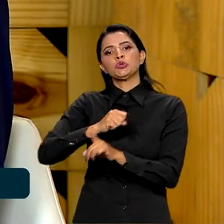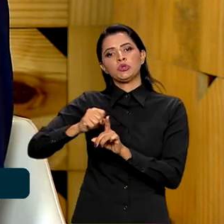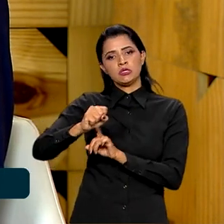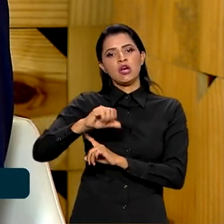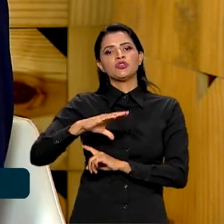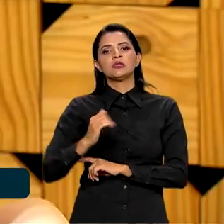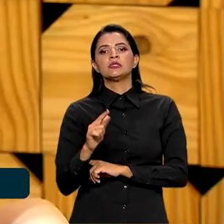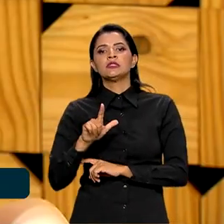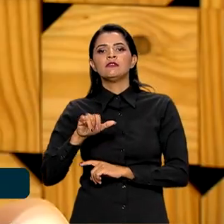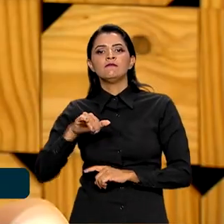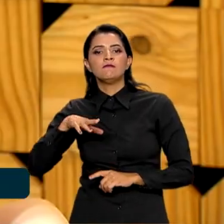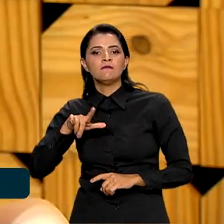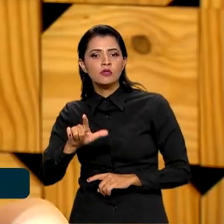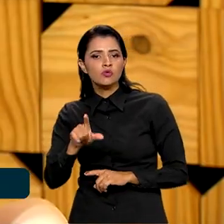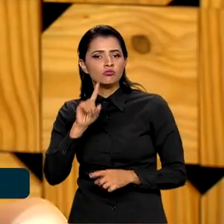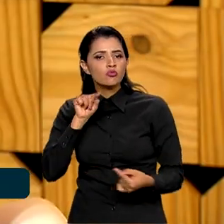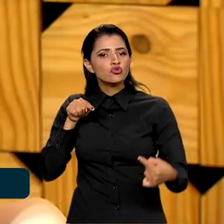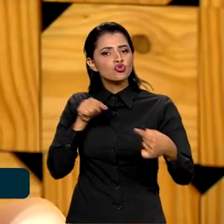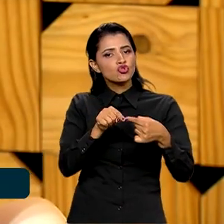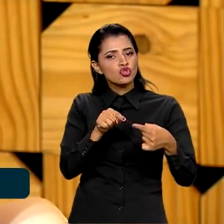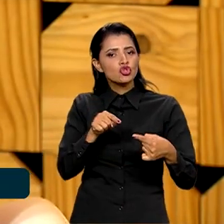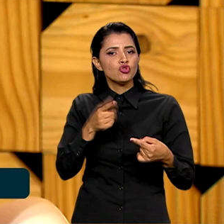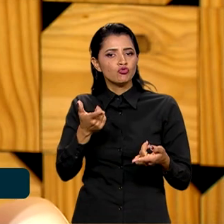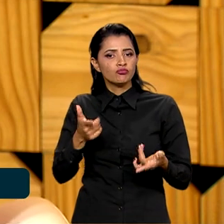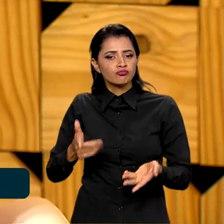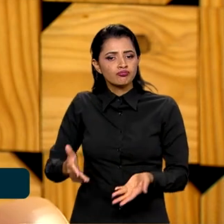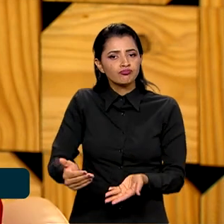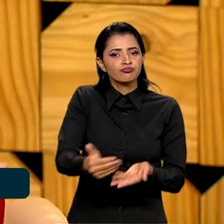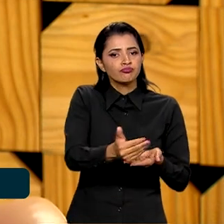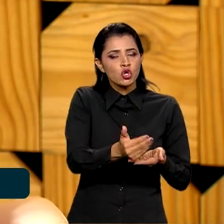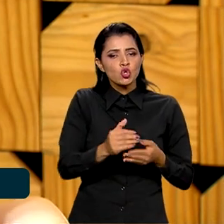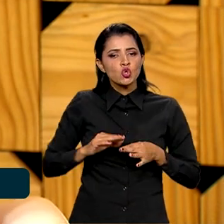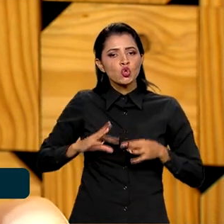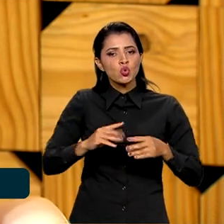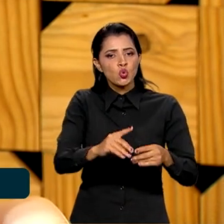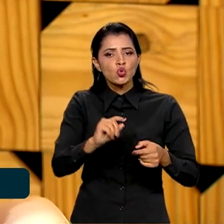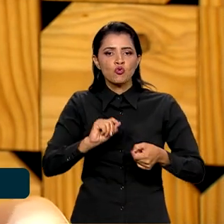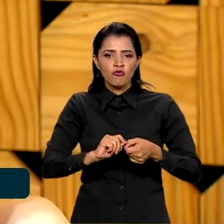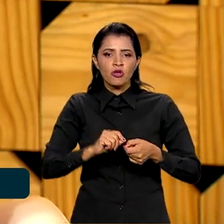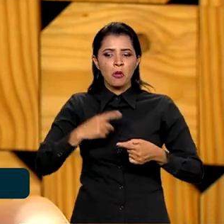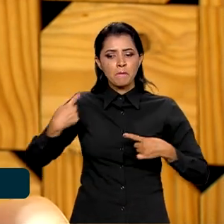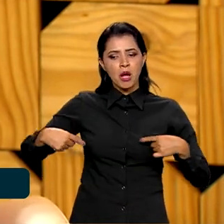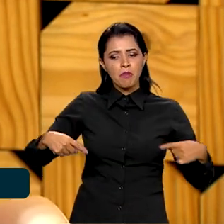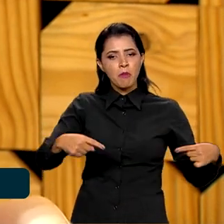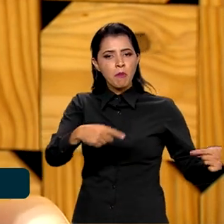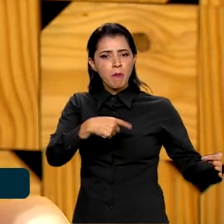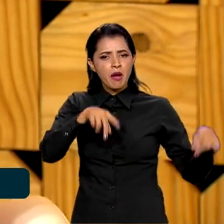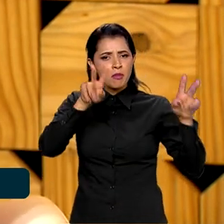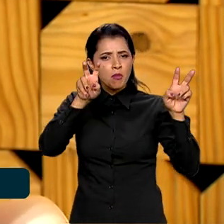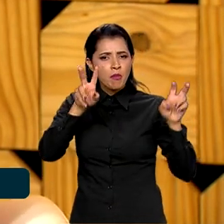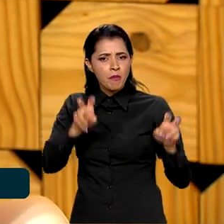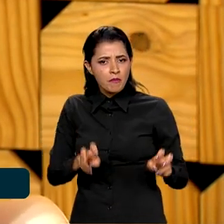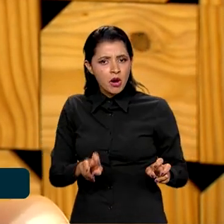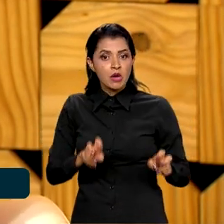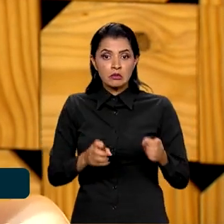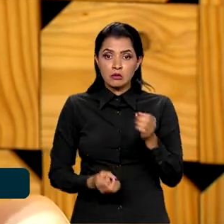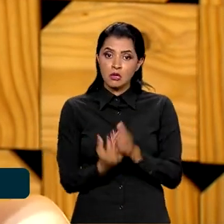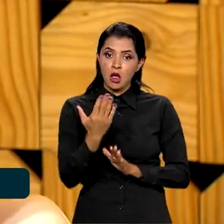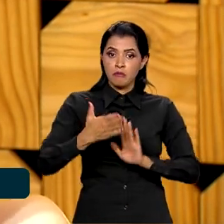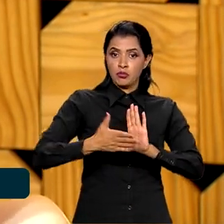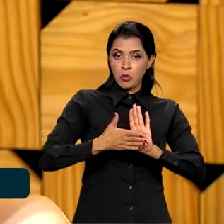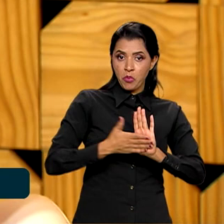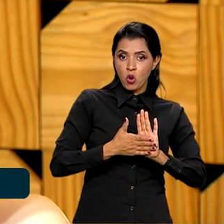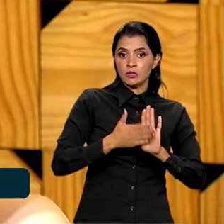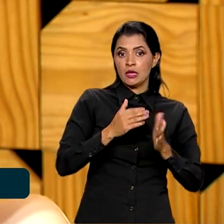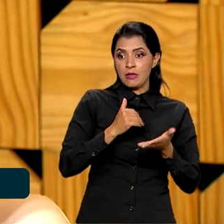com vistas a partir do acúmulo que é feito nessas discussões, é enviar propostas, né, e aí eu